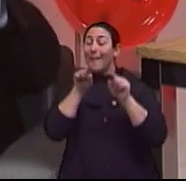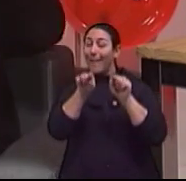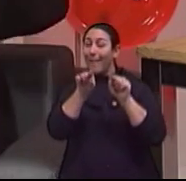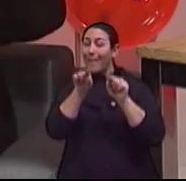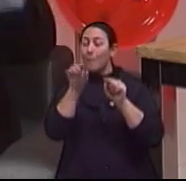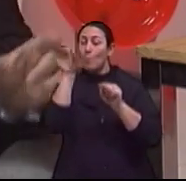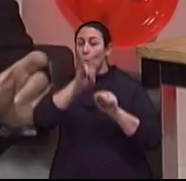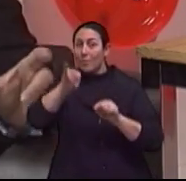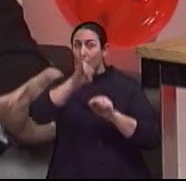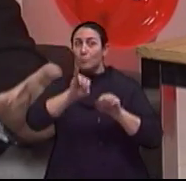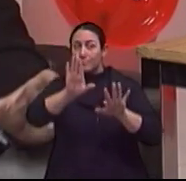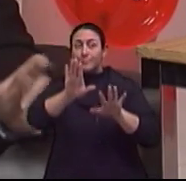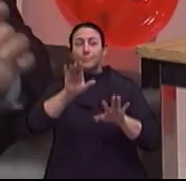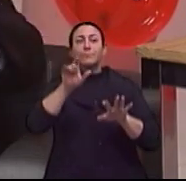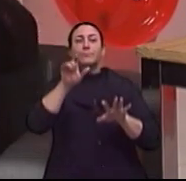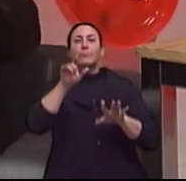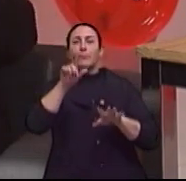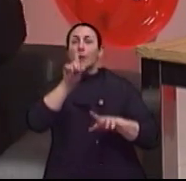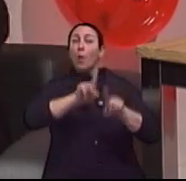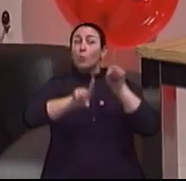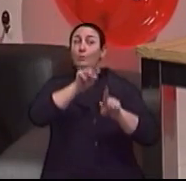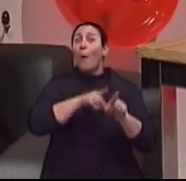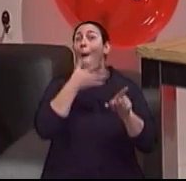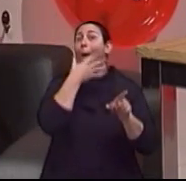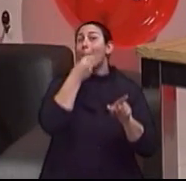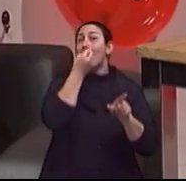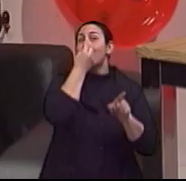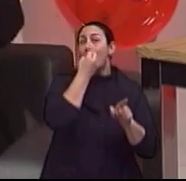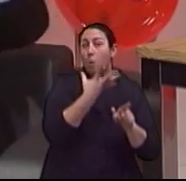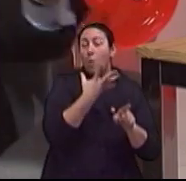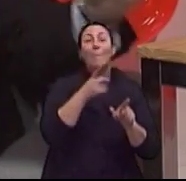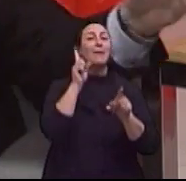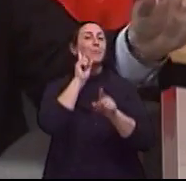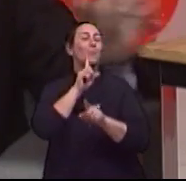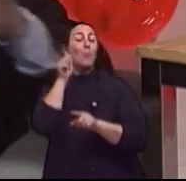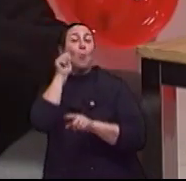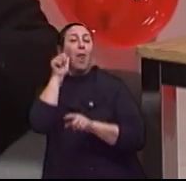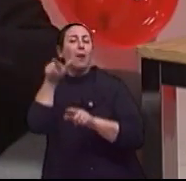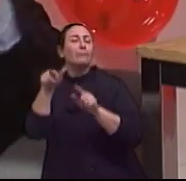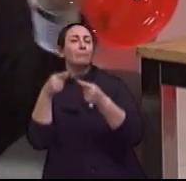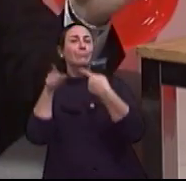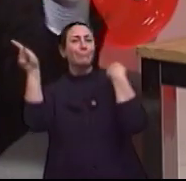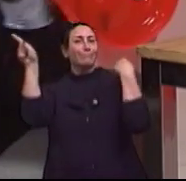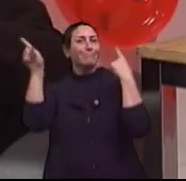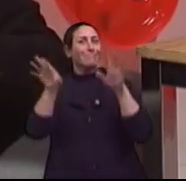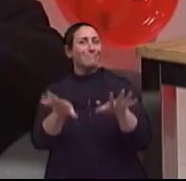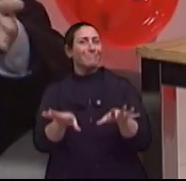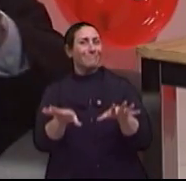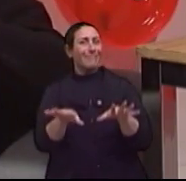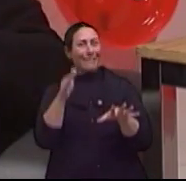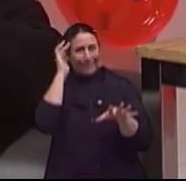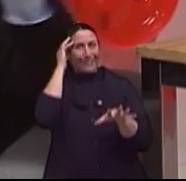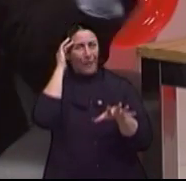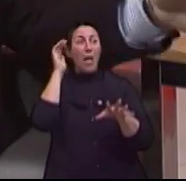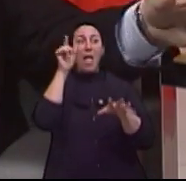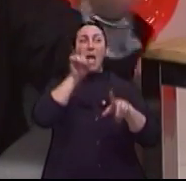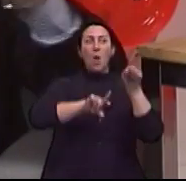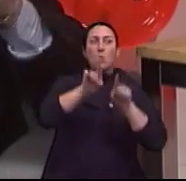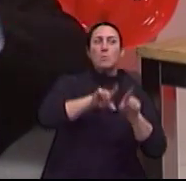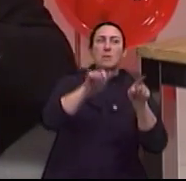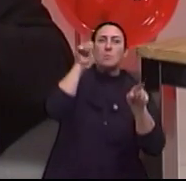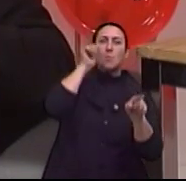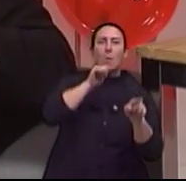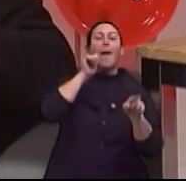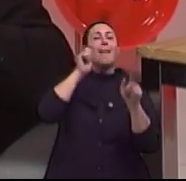detalhe O que é muito bom para para homem às vezes é muito ruim paraa mulher Existe uma substância sabe é um vaso de ladr que se